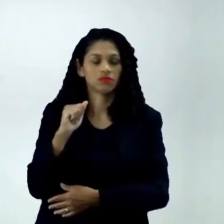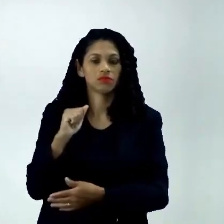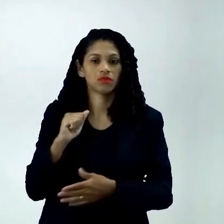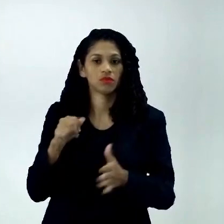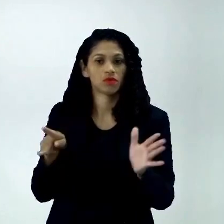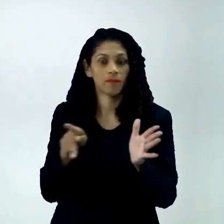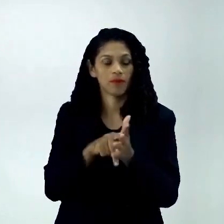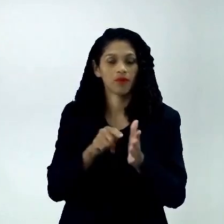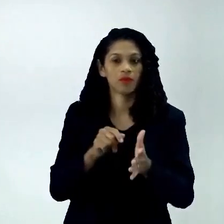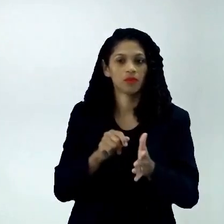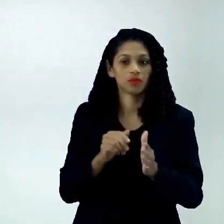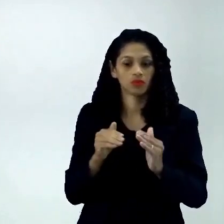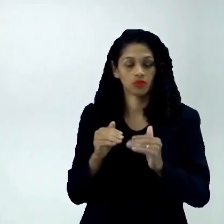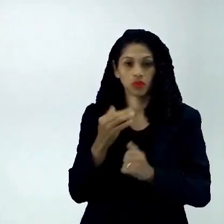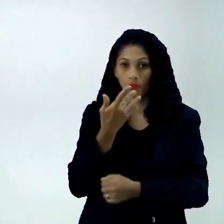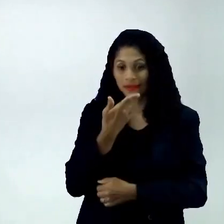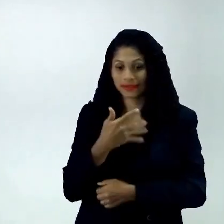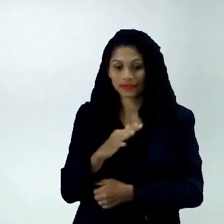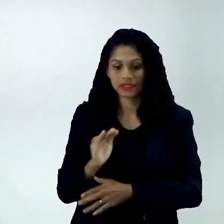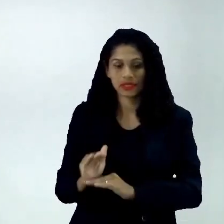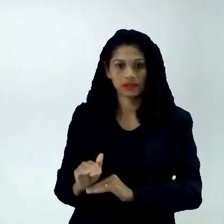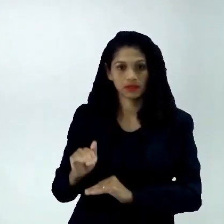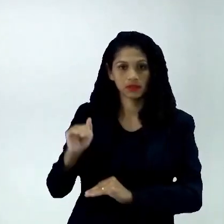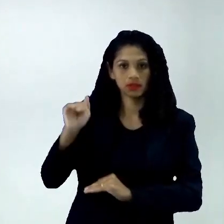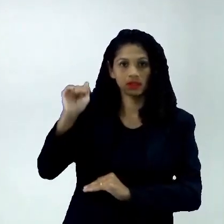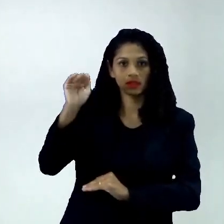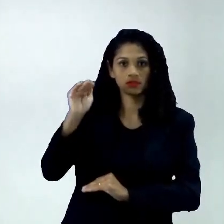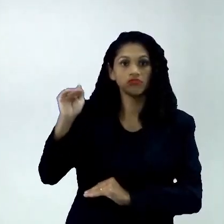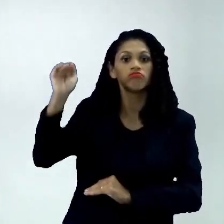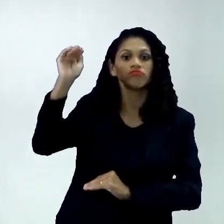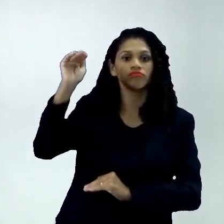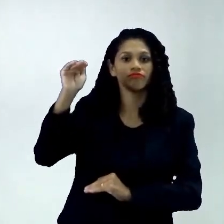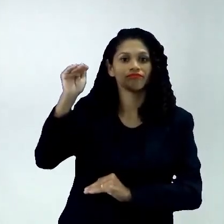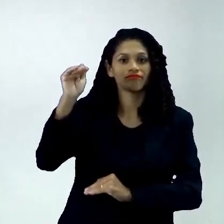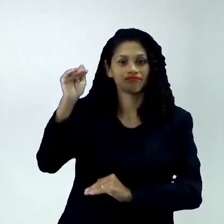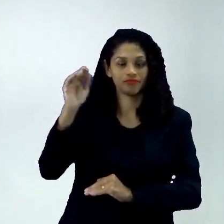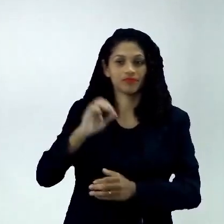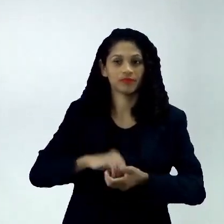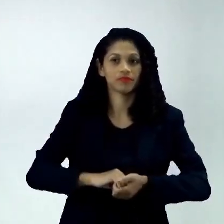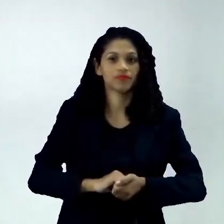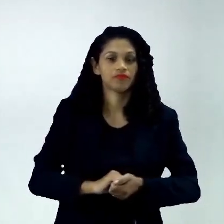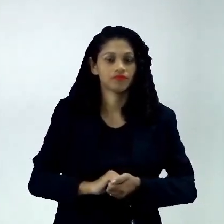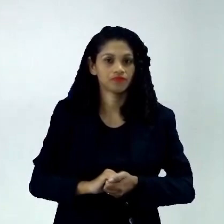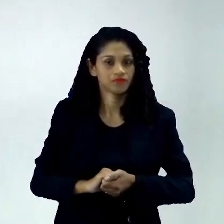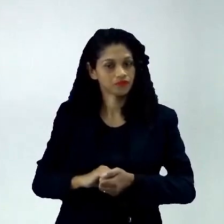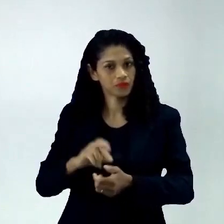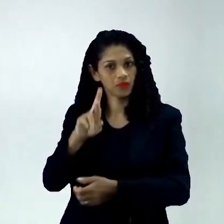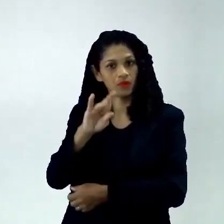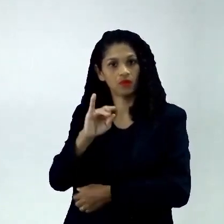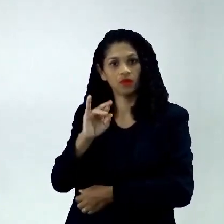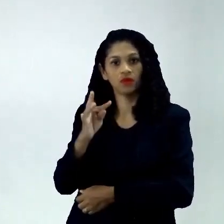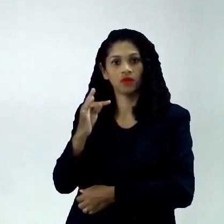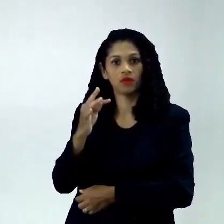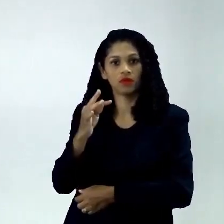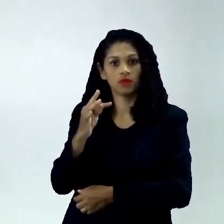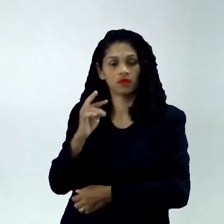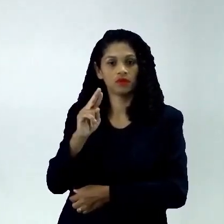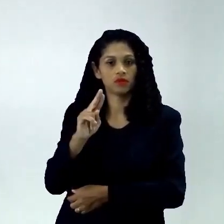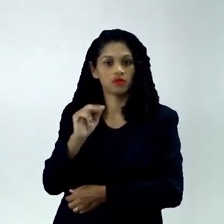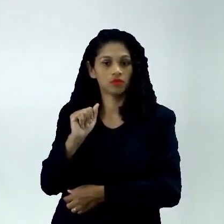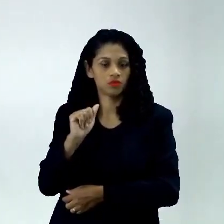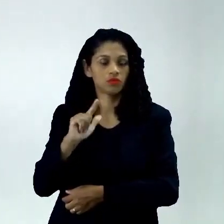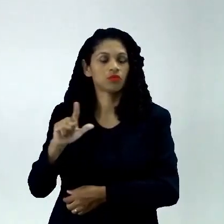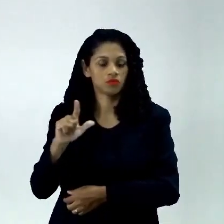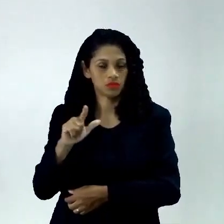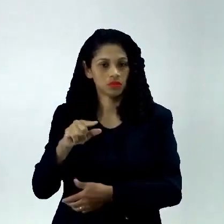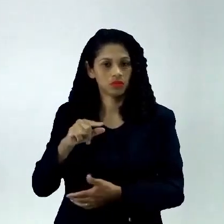ali em roda, porque tem esse caráter de celebrar, de evidenciar. Então o ritual utilizando a dança, ela acaba